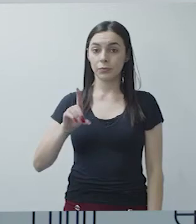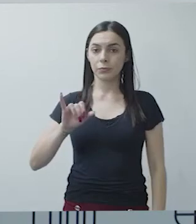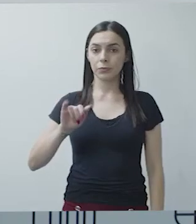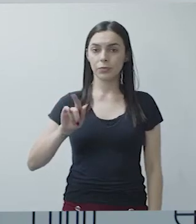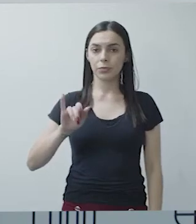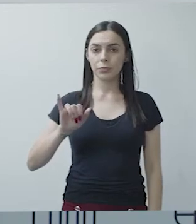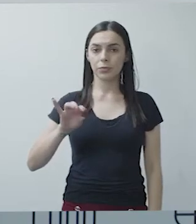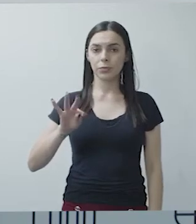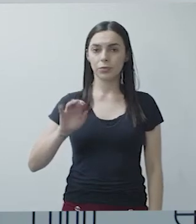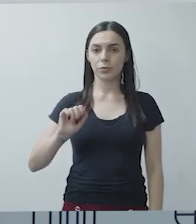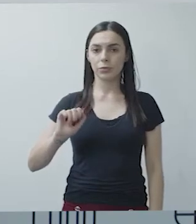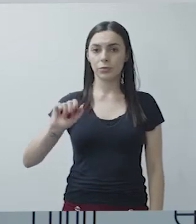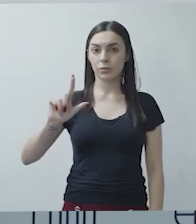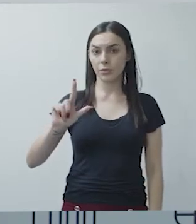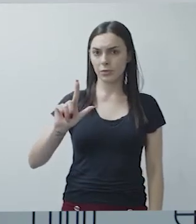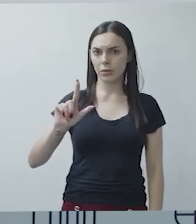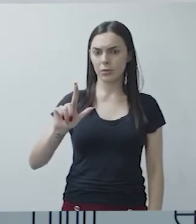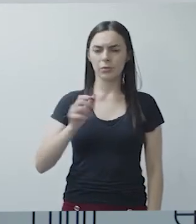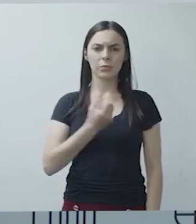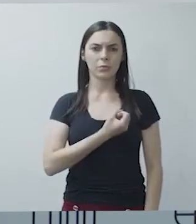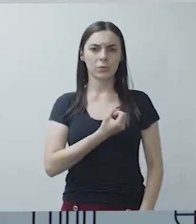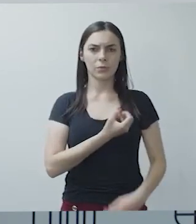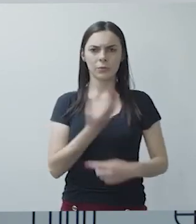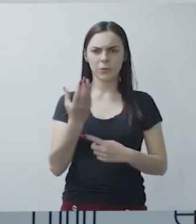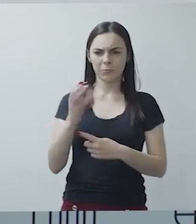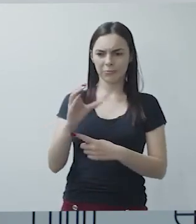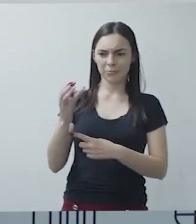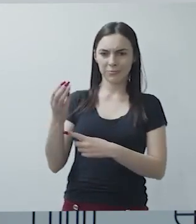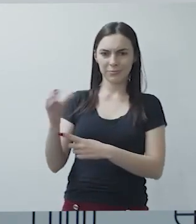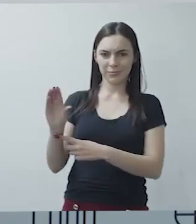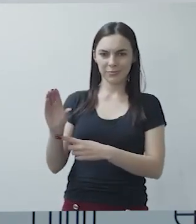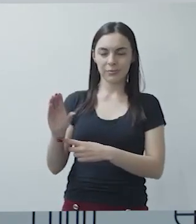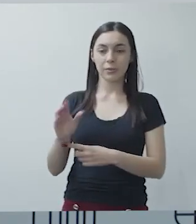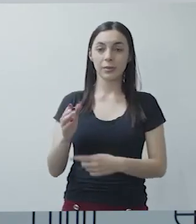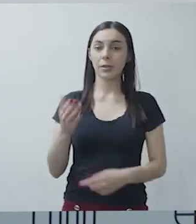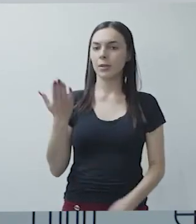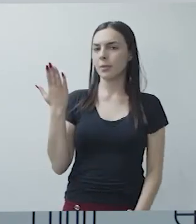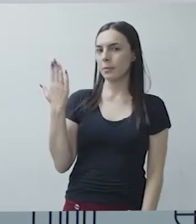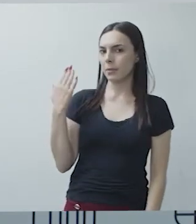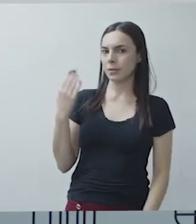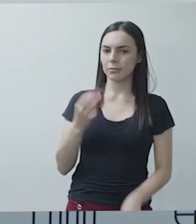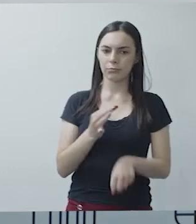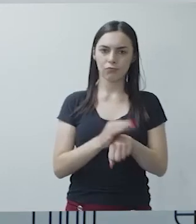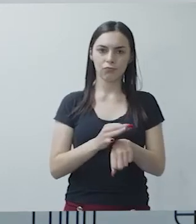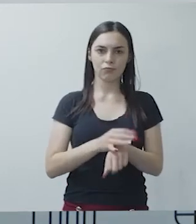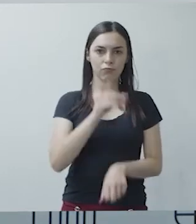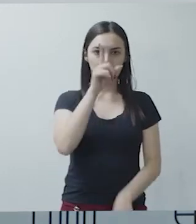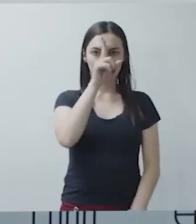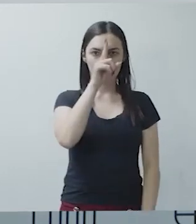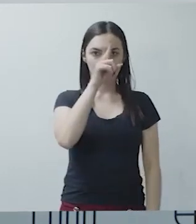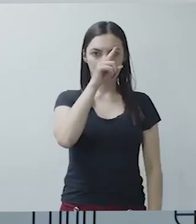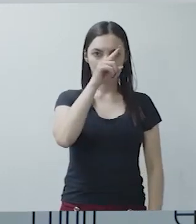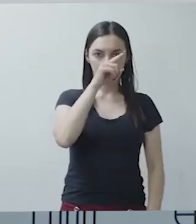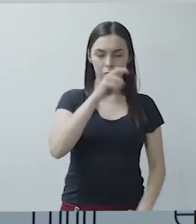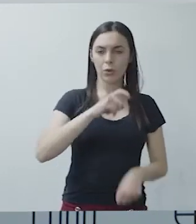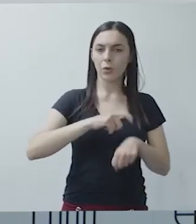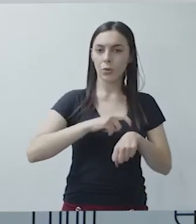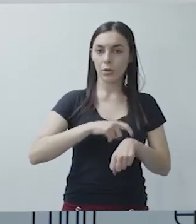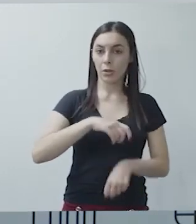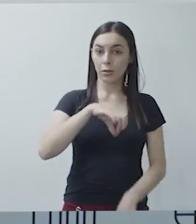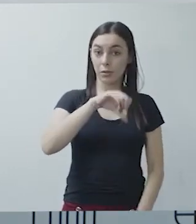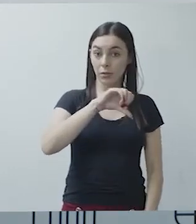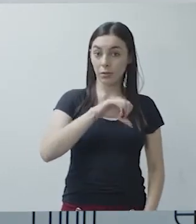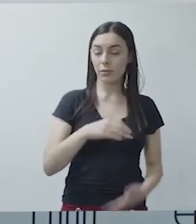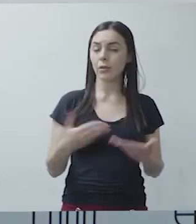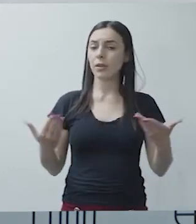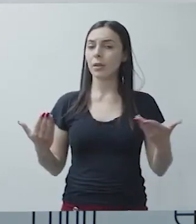digital, nós colocaríamos da seguinte forma. Nós vimos o relógio analógico, 9 horas, e no